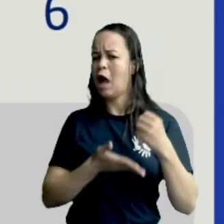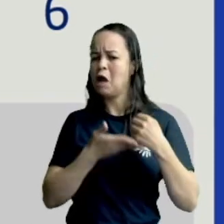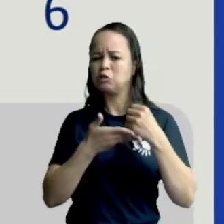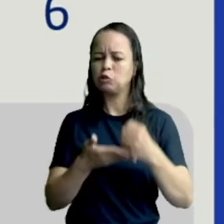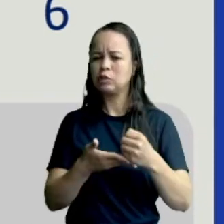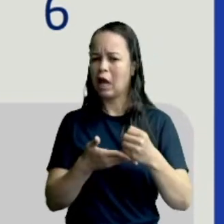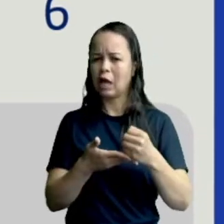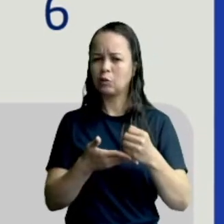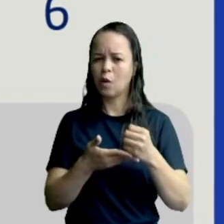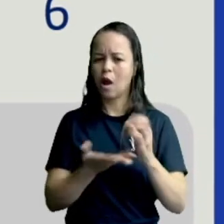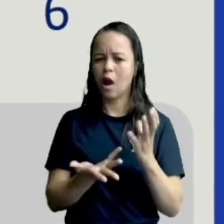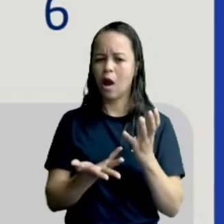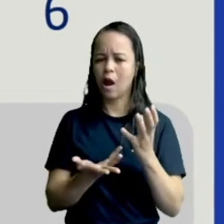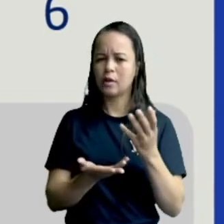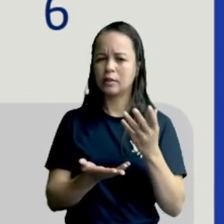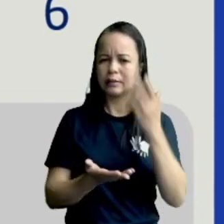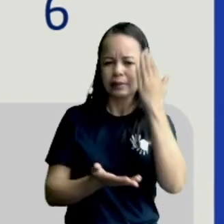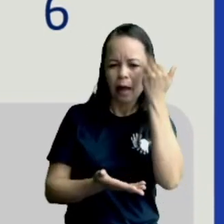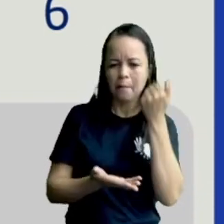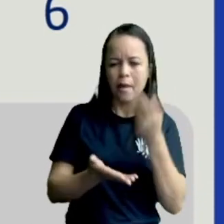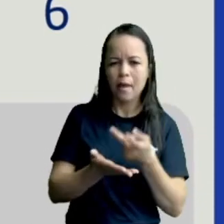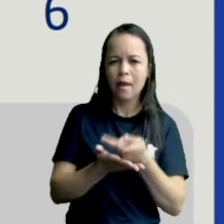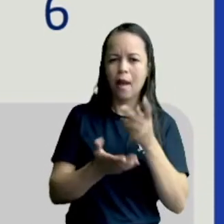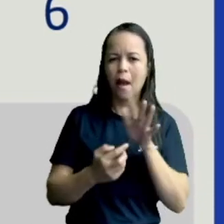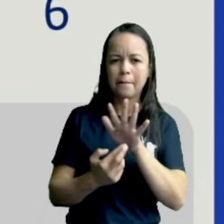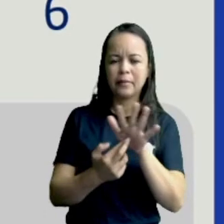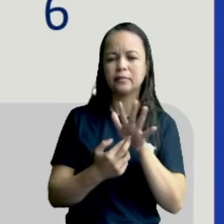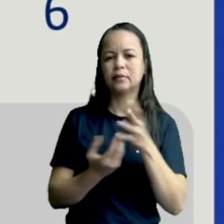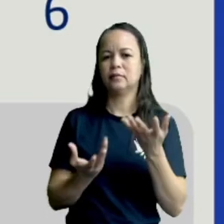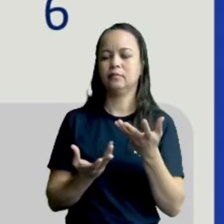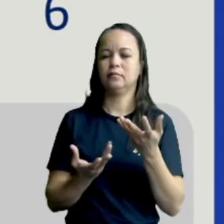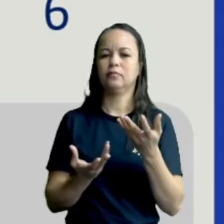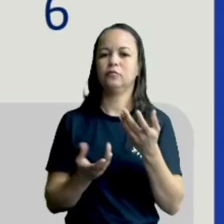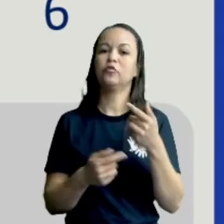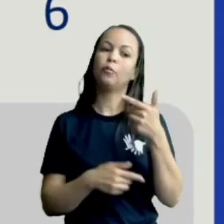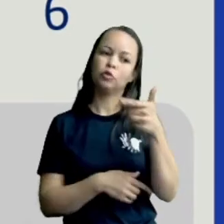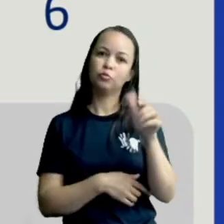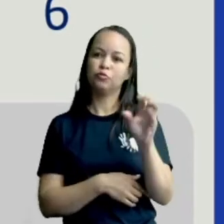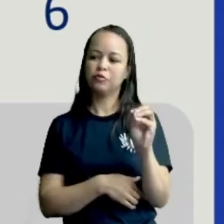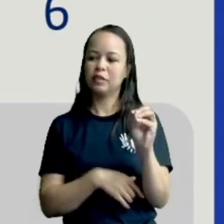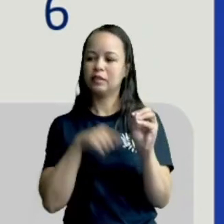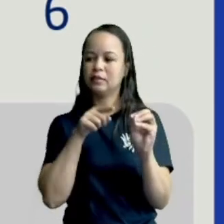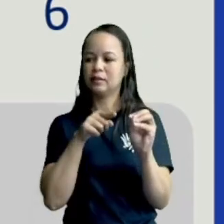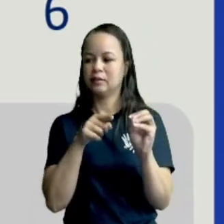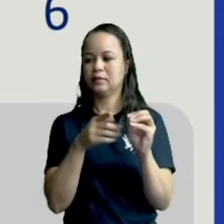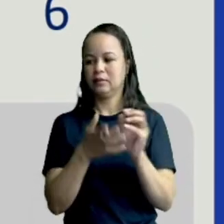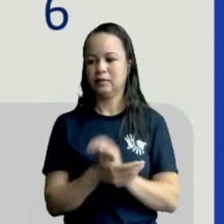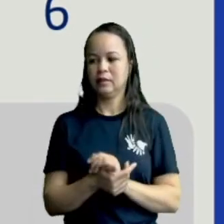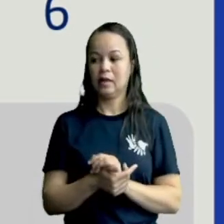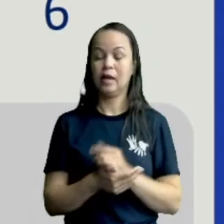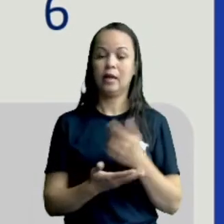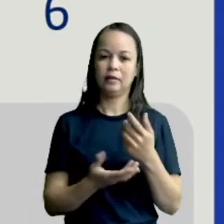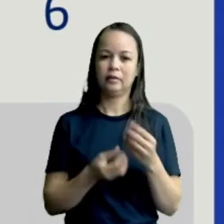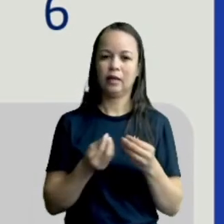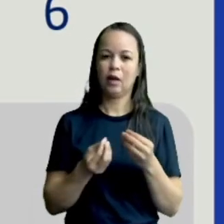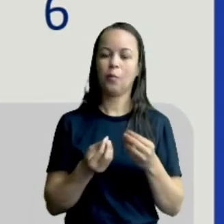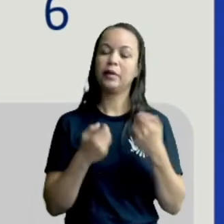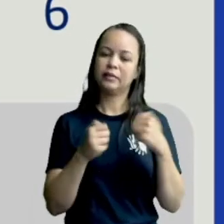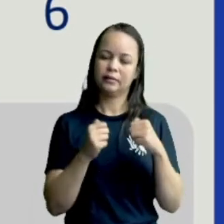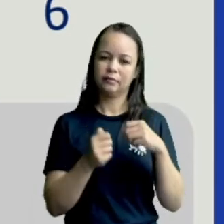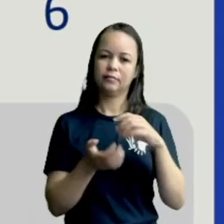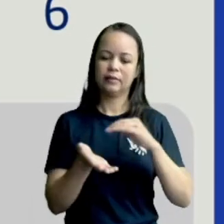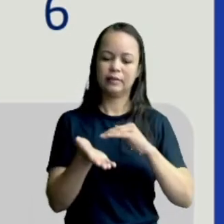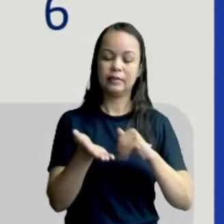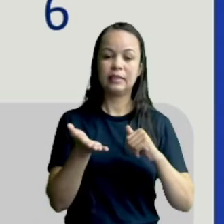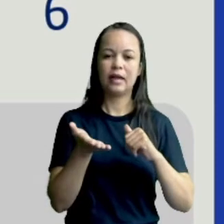ajudando a fazer essa representação. Então, o que é que a gente vai fazer? Vamos para o 20? Eu preciso tirar uma dezena,